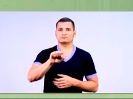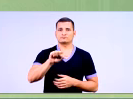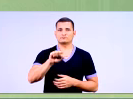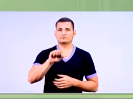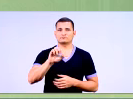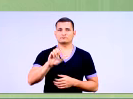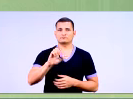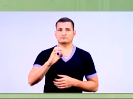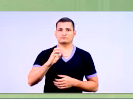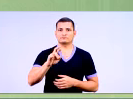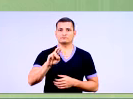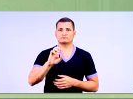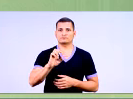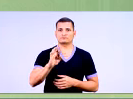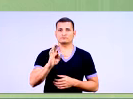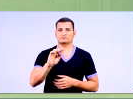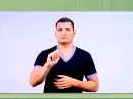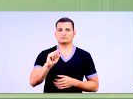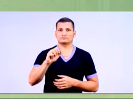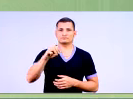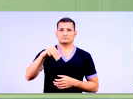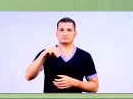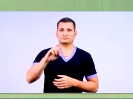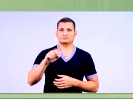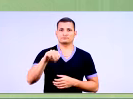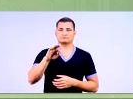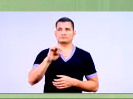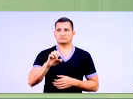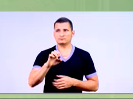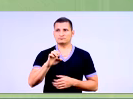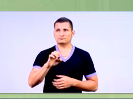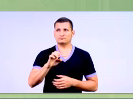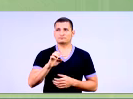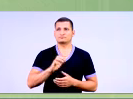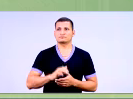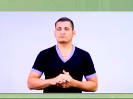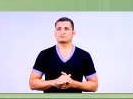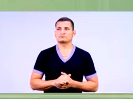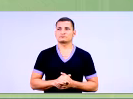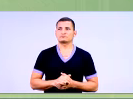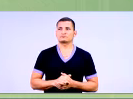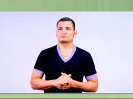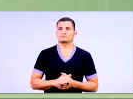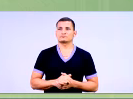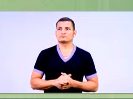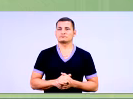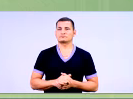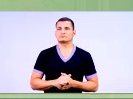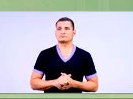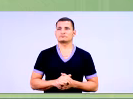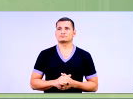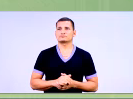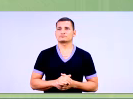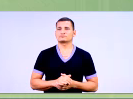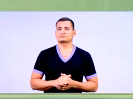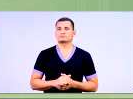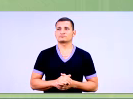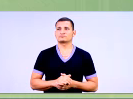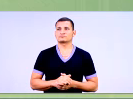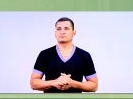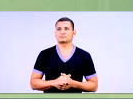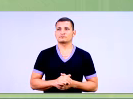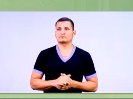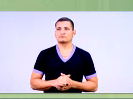secretamente. Esse LI corresponde na língua portuguesa ao nosso mente. Feliz, felizmente. Aí vai ficar em